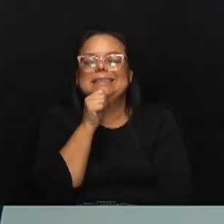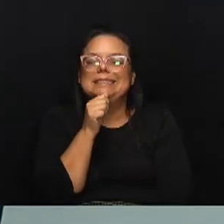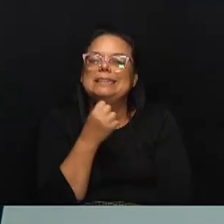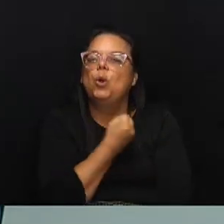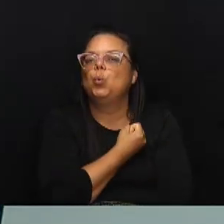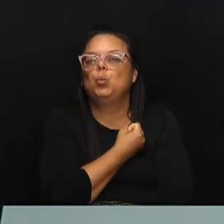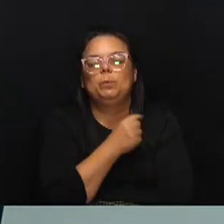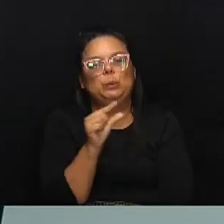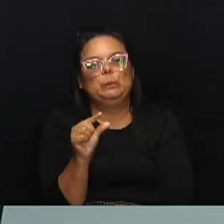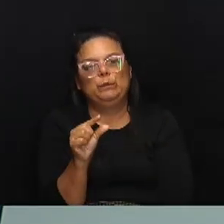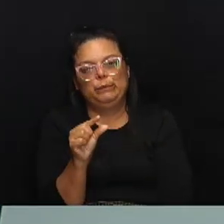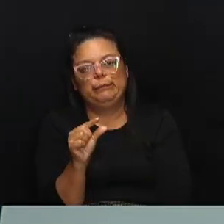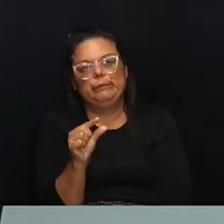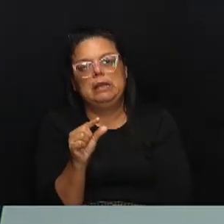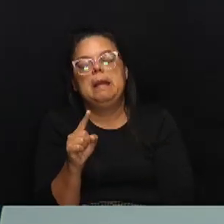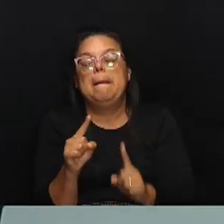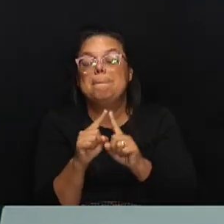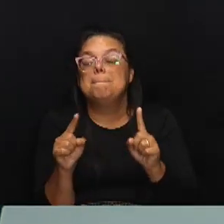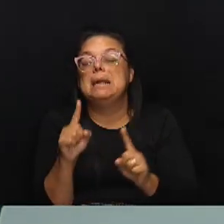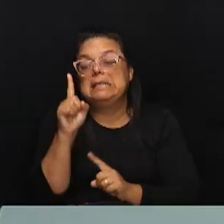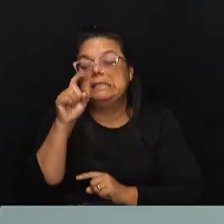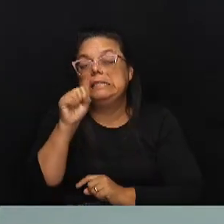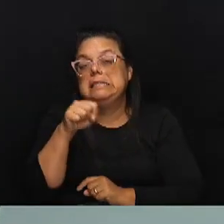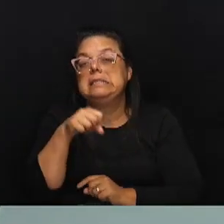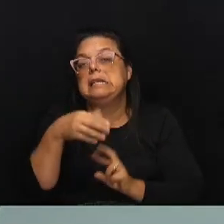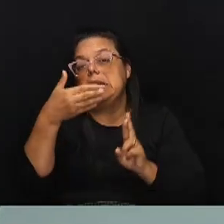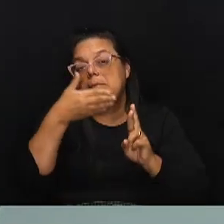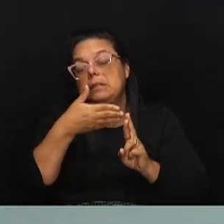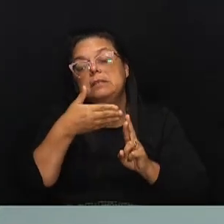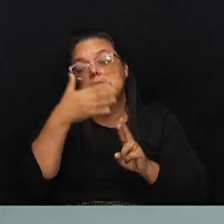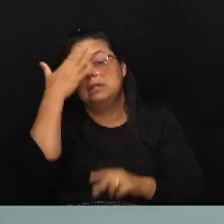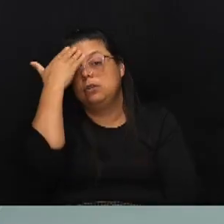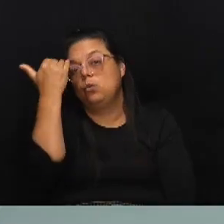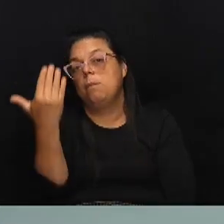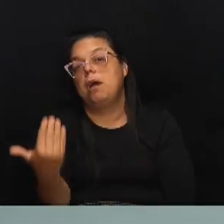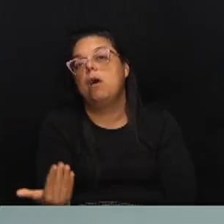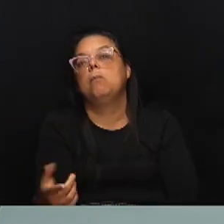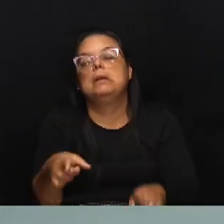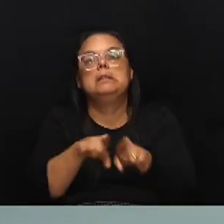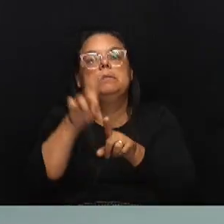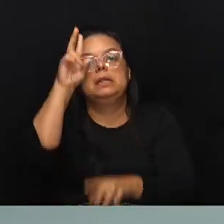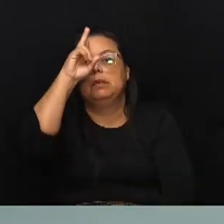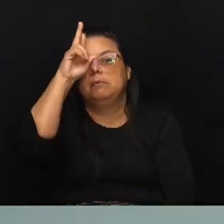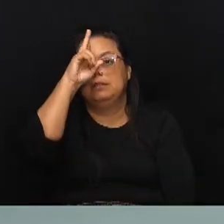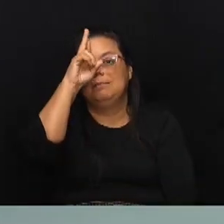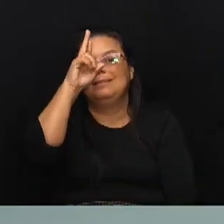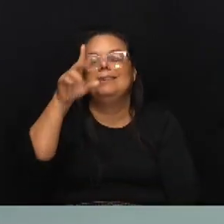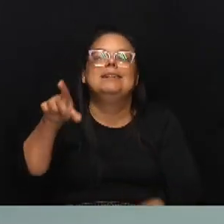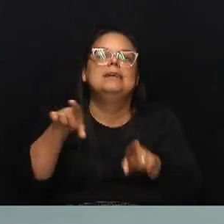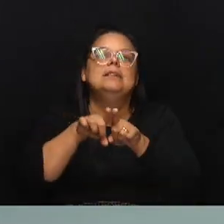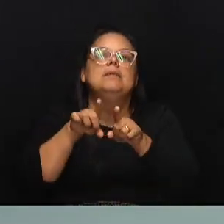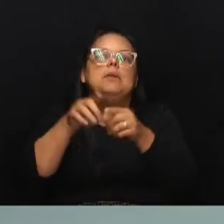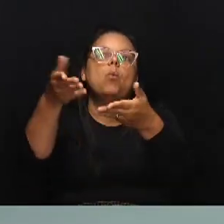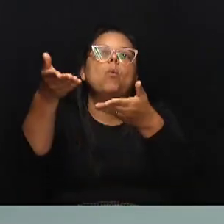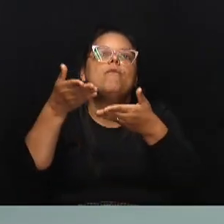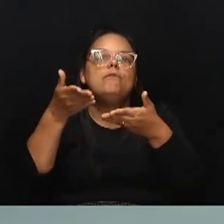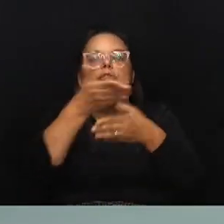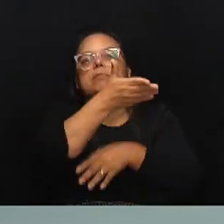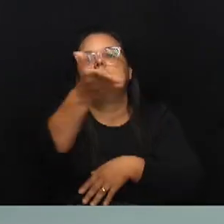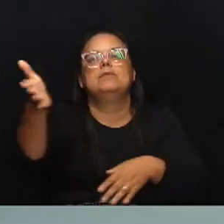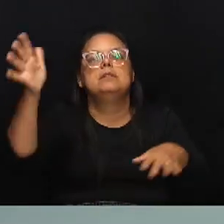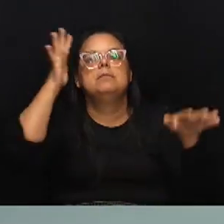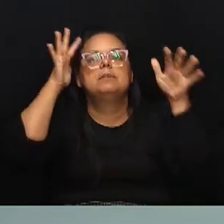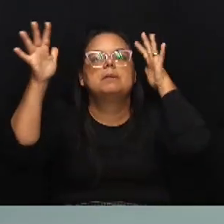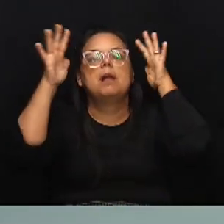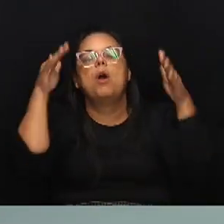Mas sim, ele acaba representando uma homenagem e um lembrete, um convite à reflexão de qual